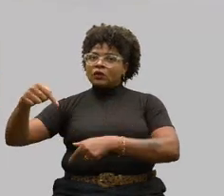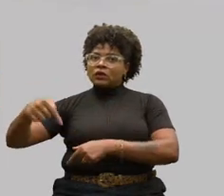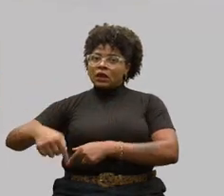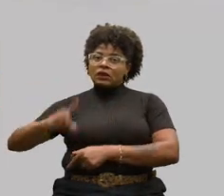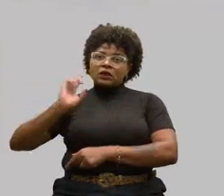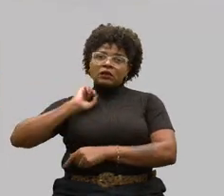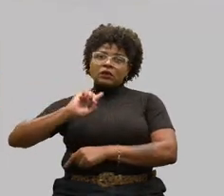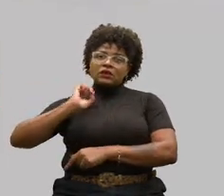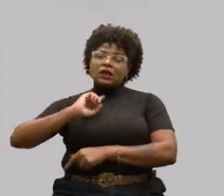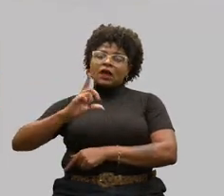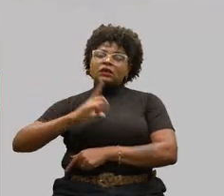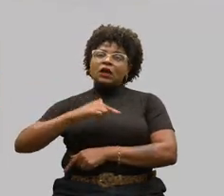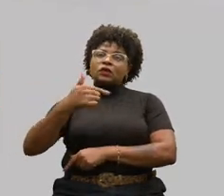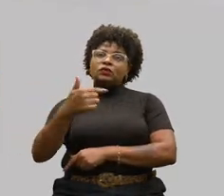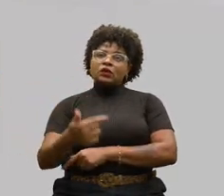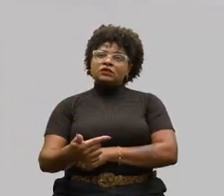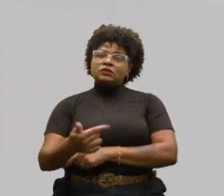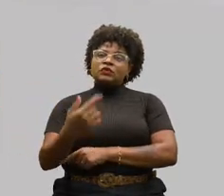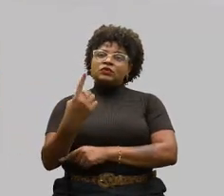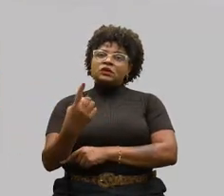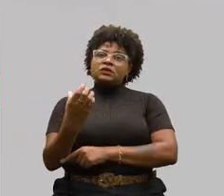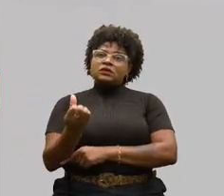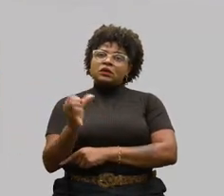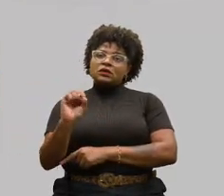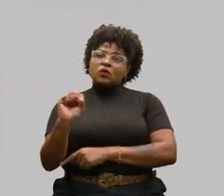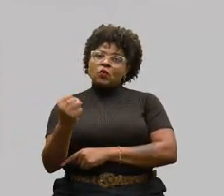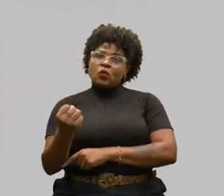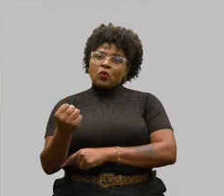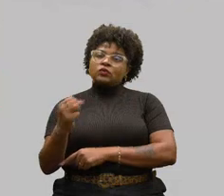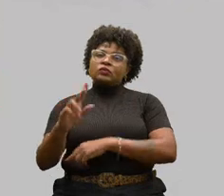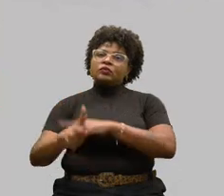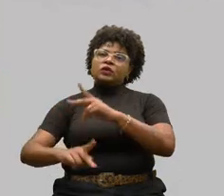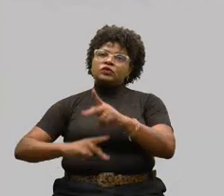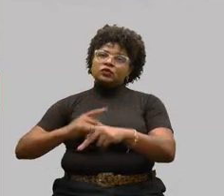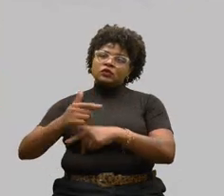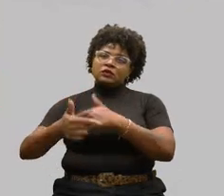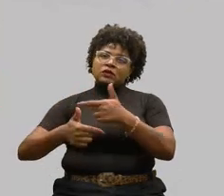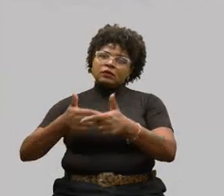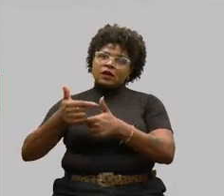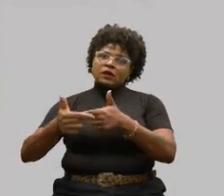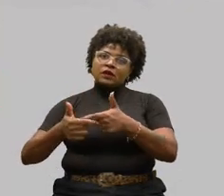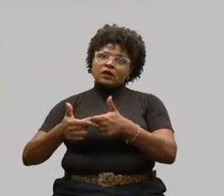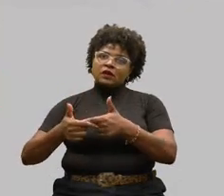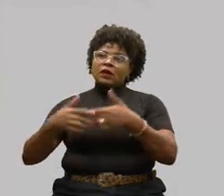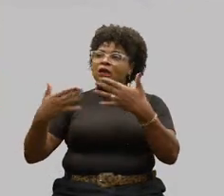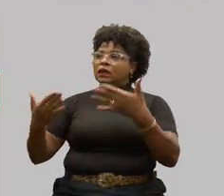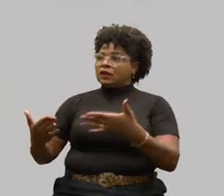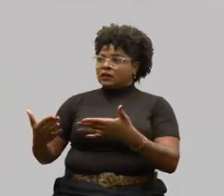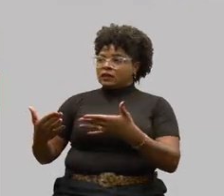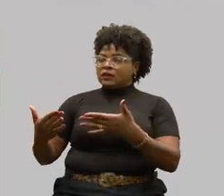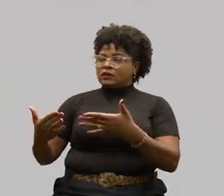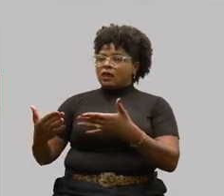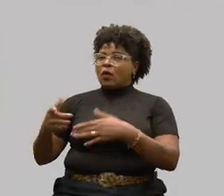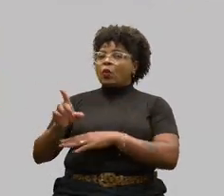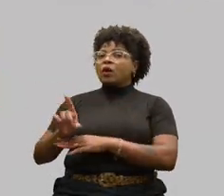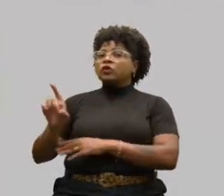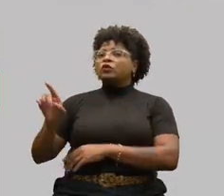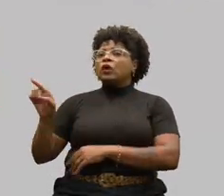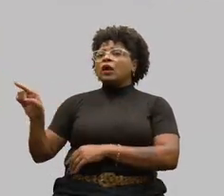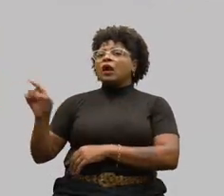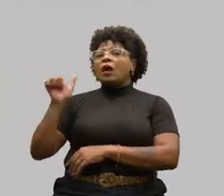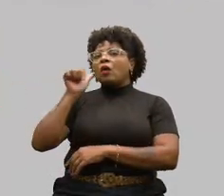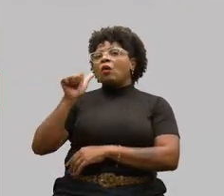pessoas no mundo do trabalho então a Doutora Patrícia trouxe ali alguns dados que são